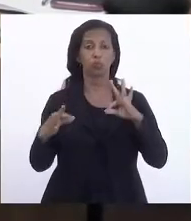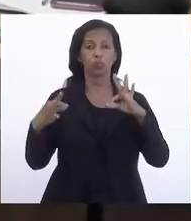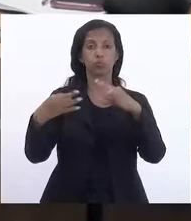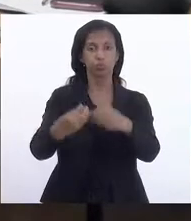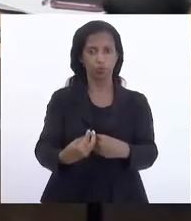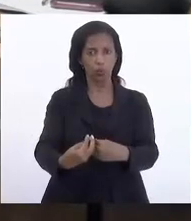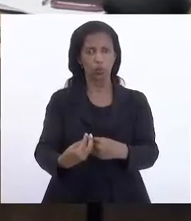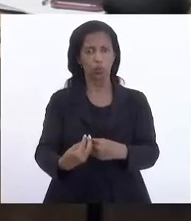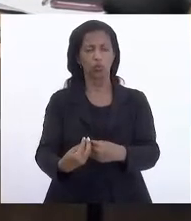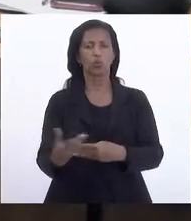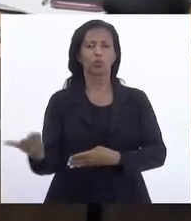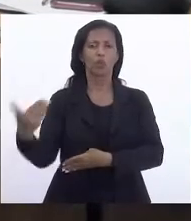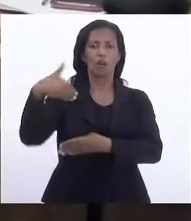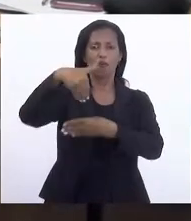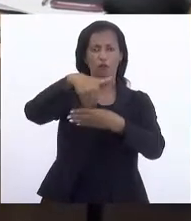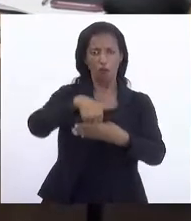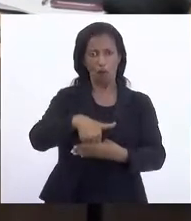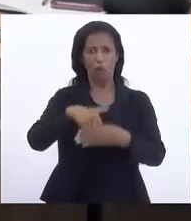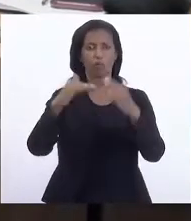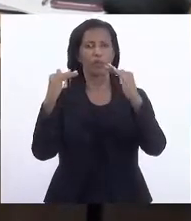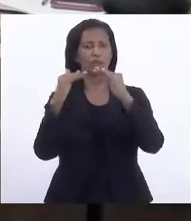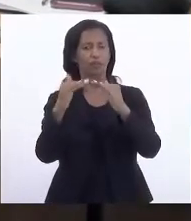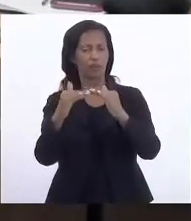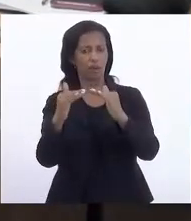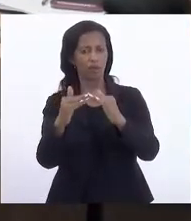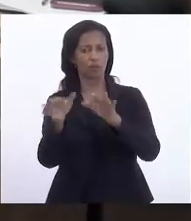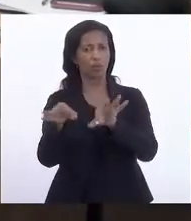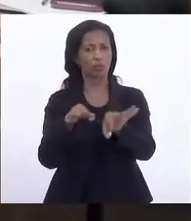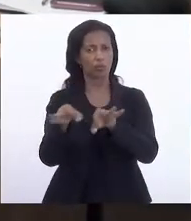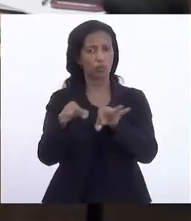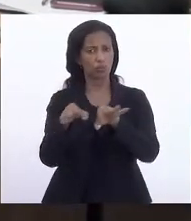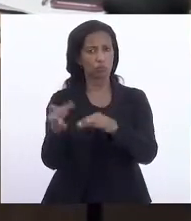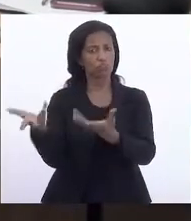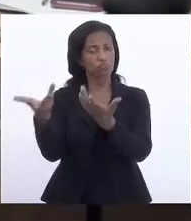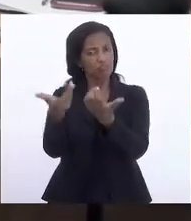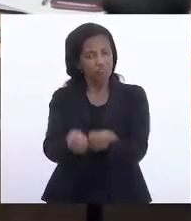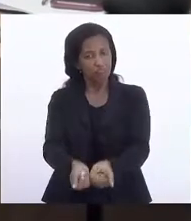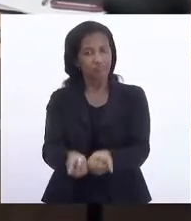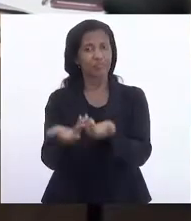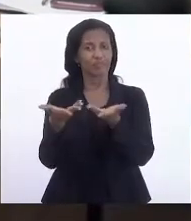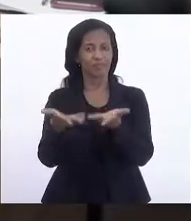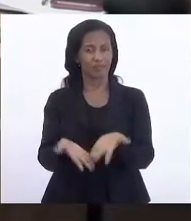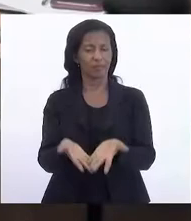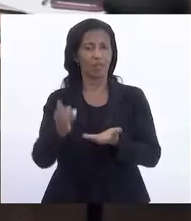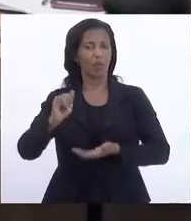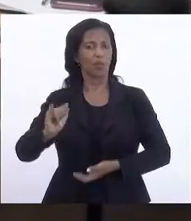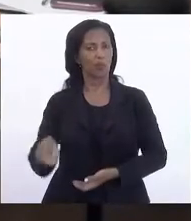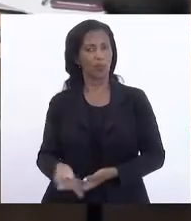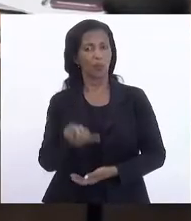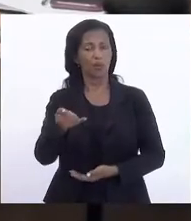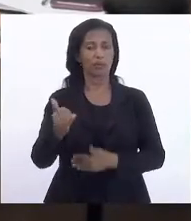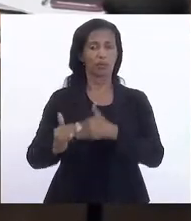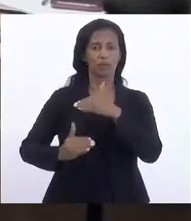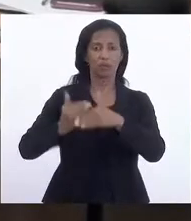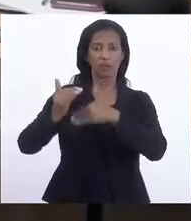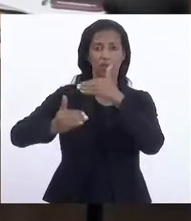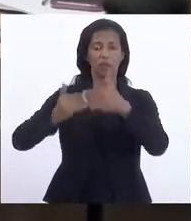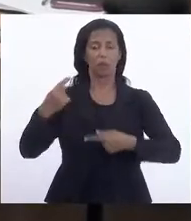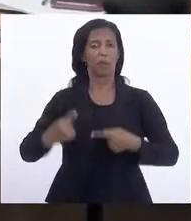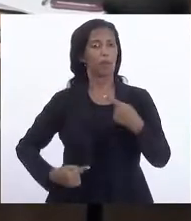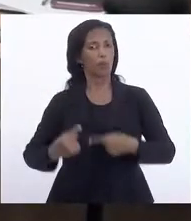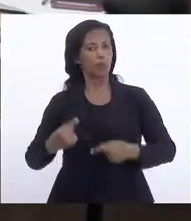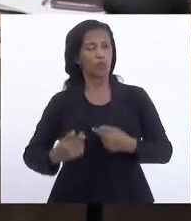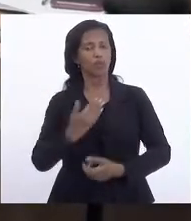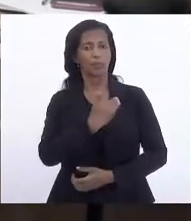colocaram o seu voto em favor desse projeto, aprovando, assim, a possibilidade de desenvolvermos políticas